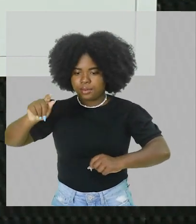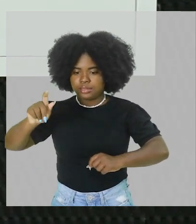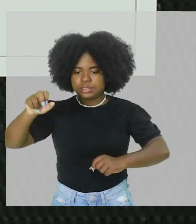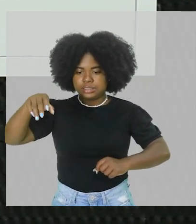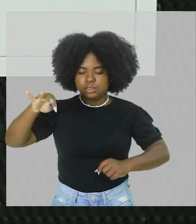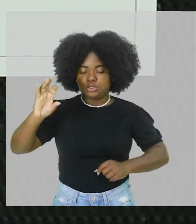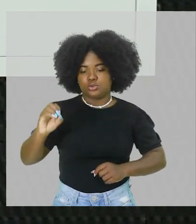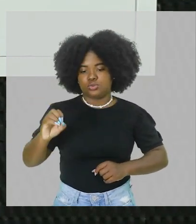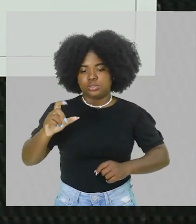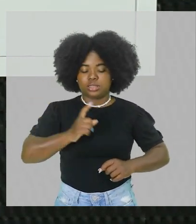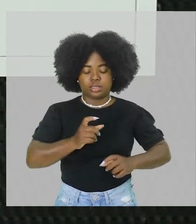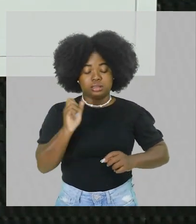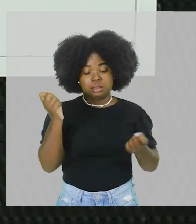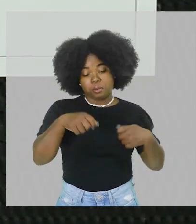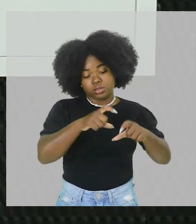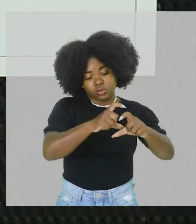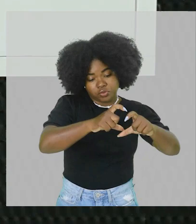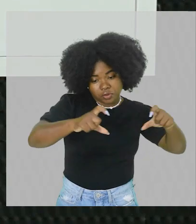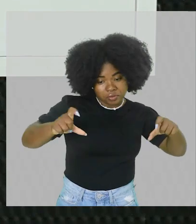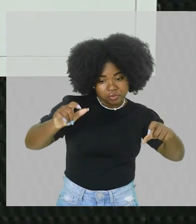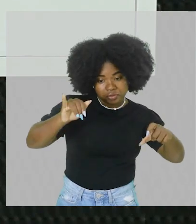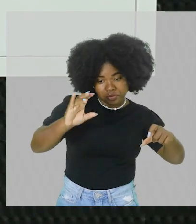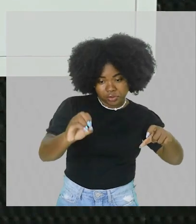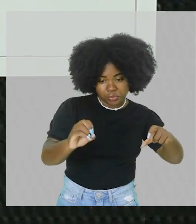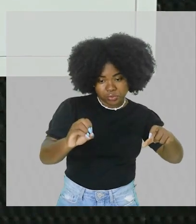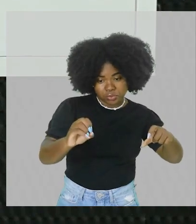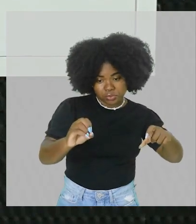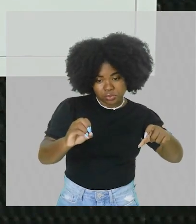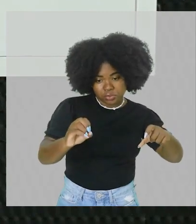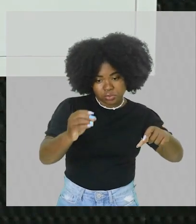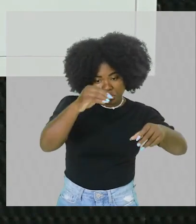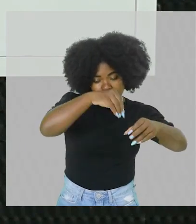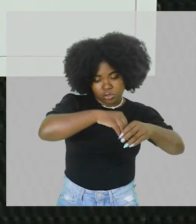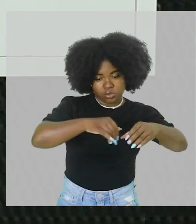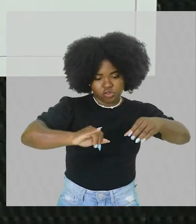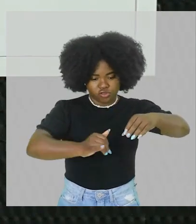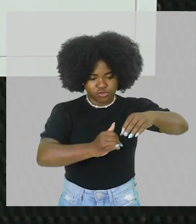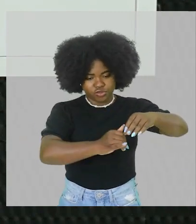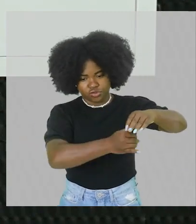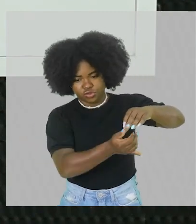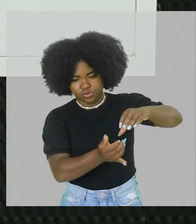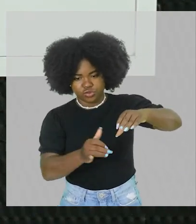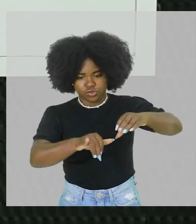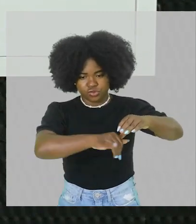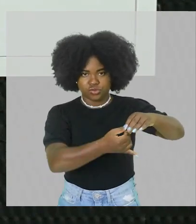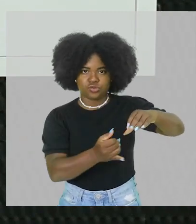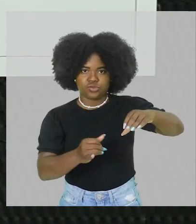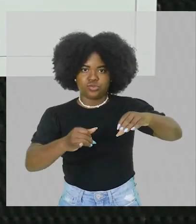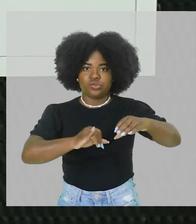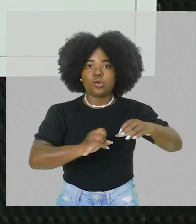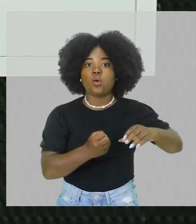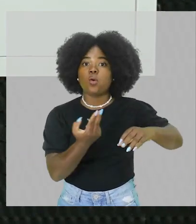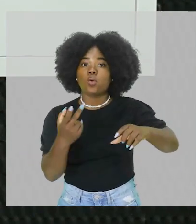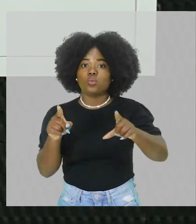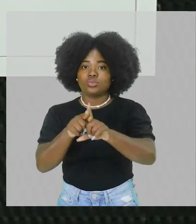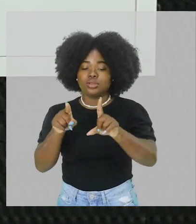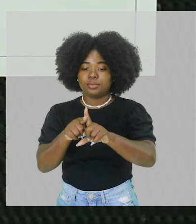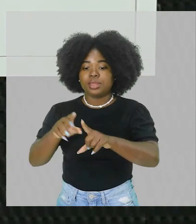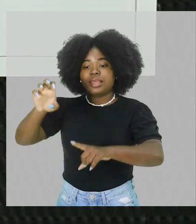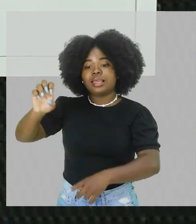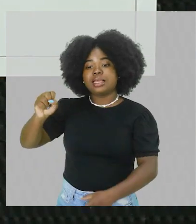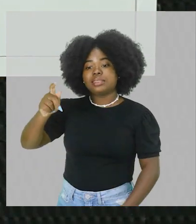condutor, certo? E pode ser também com espiras. O que é isso? A espira é uma forma